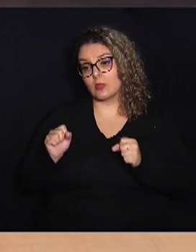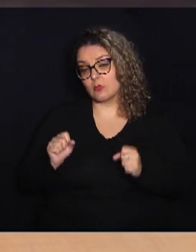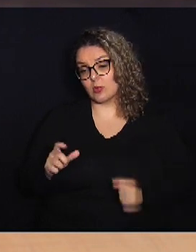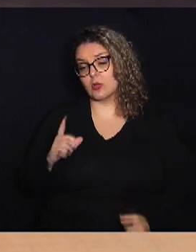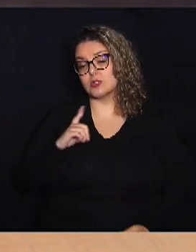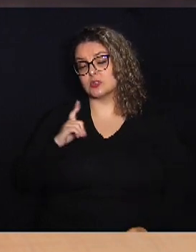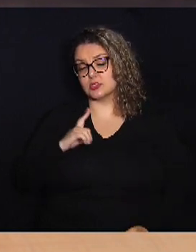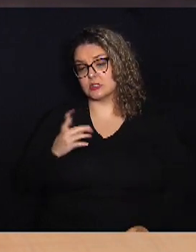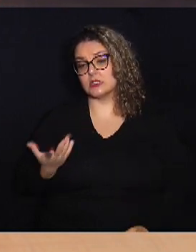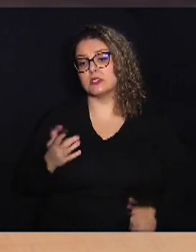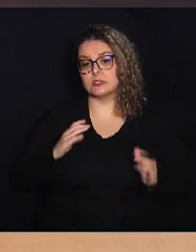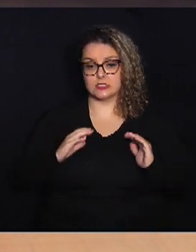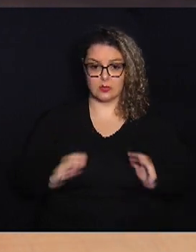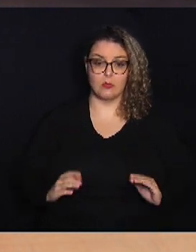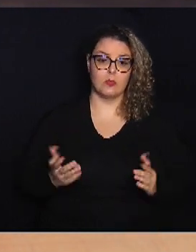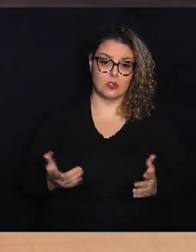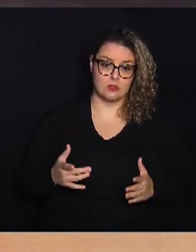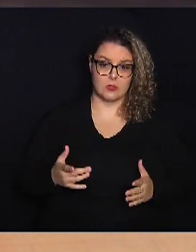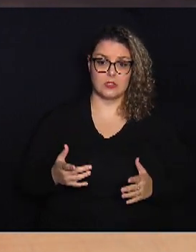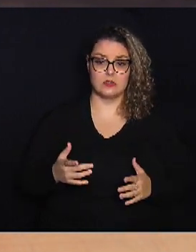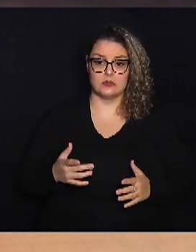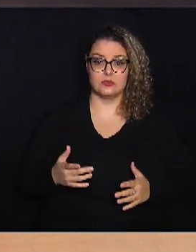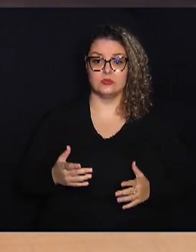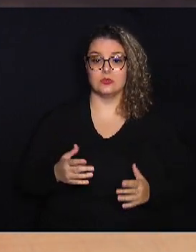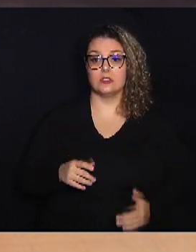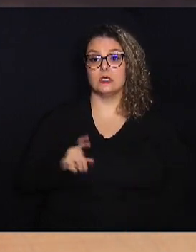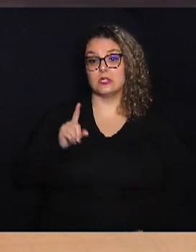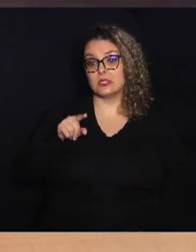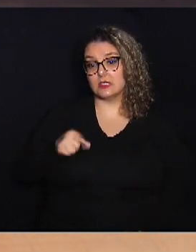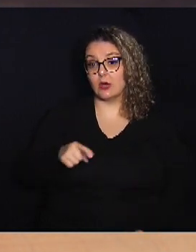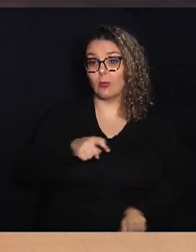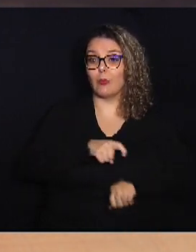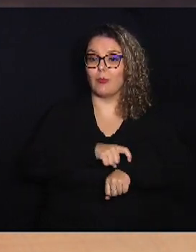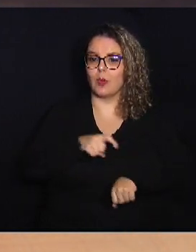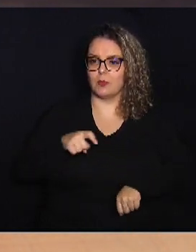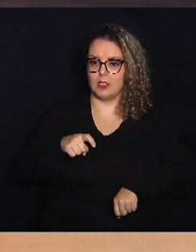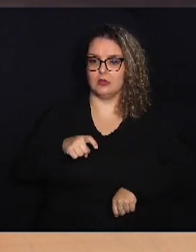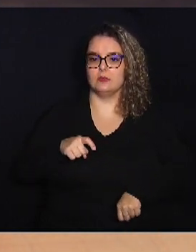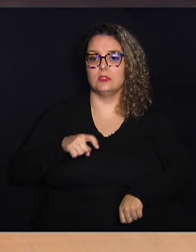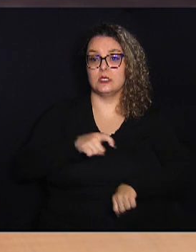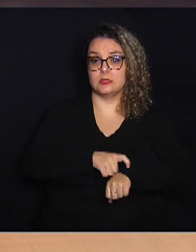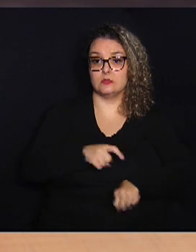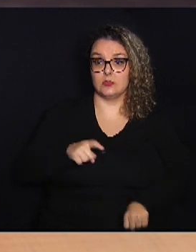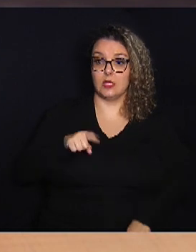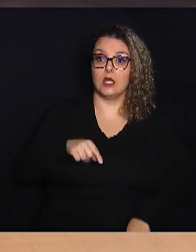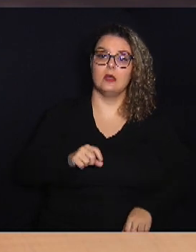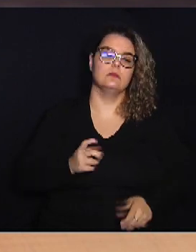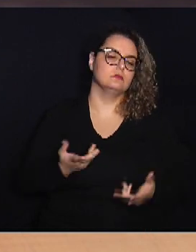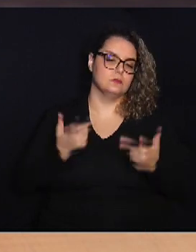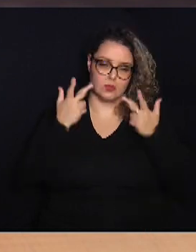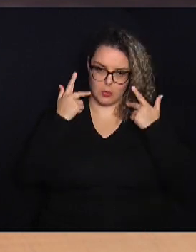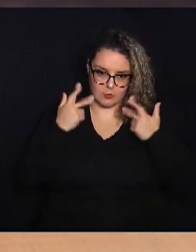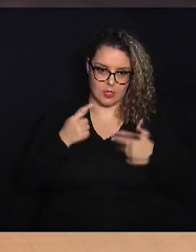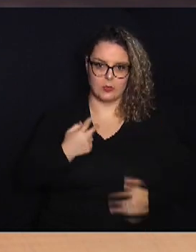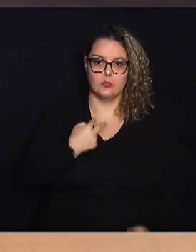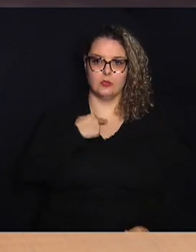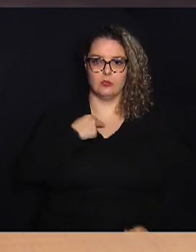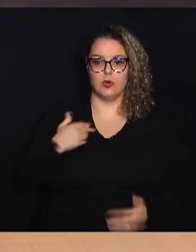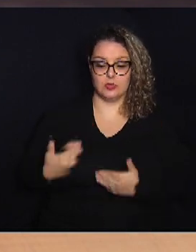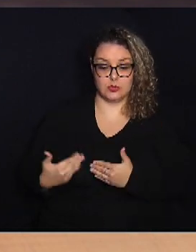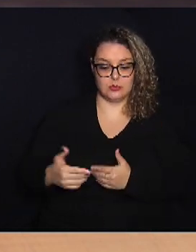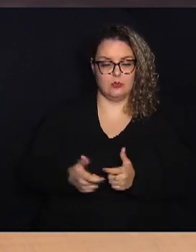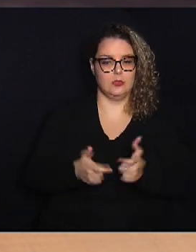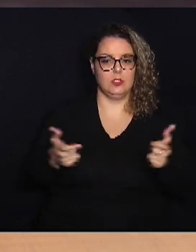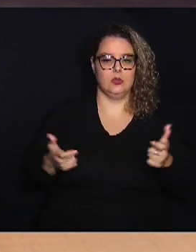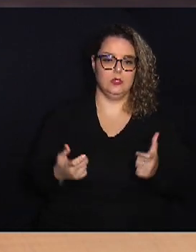esse comportamento, que é uma fase, né? Então, essa fase ela é esperada, ela não pode perdurar e não pode